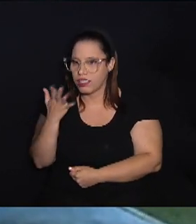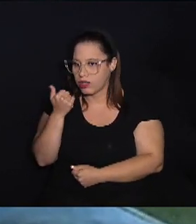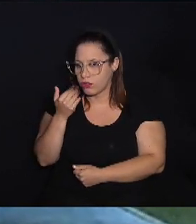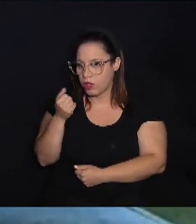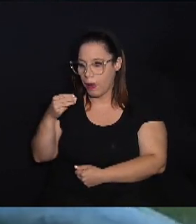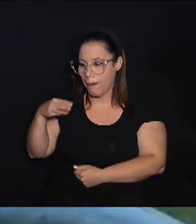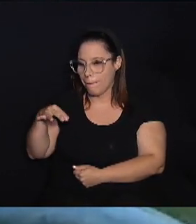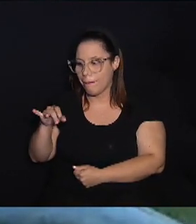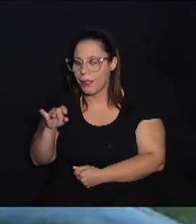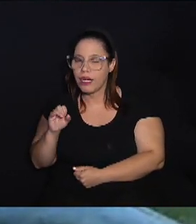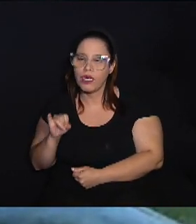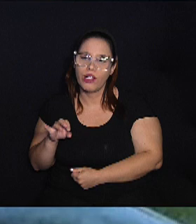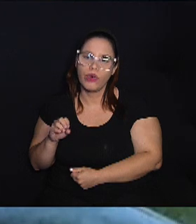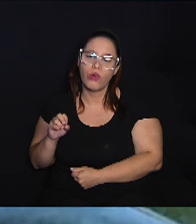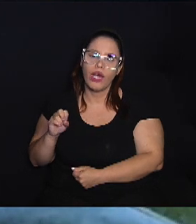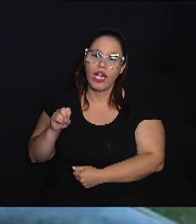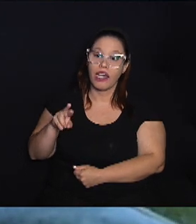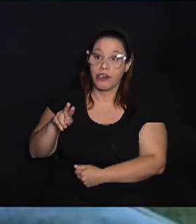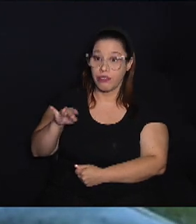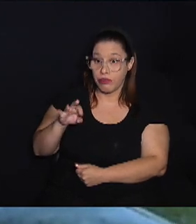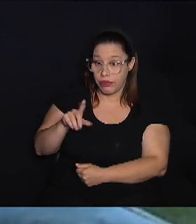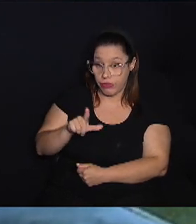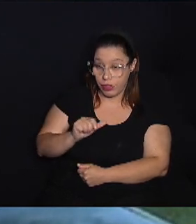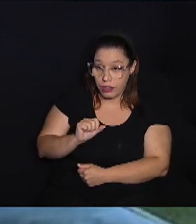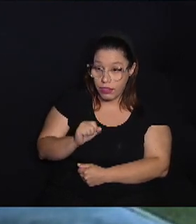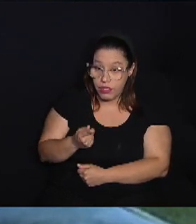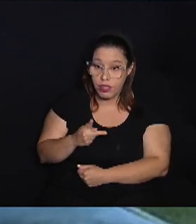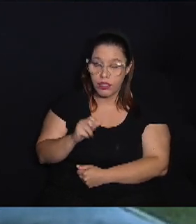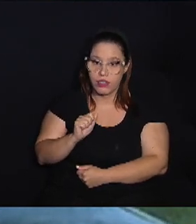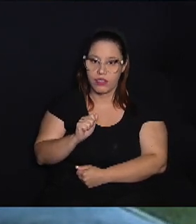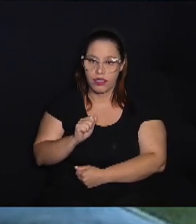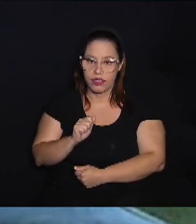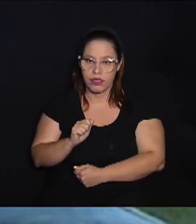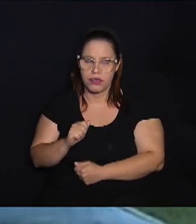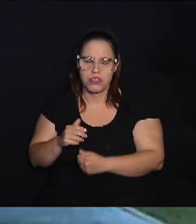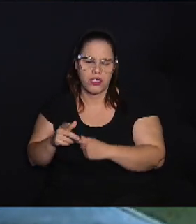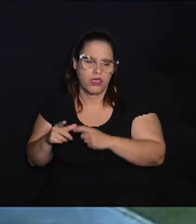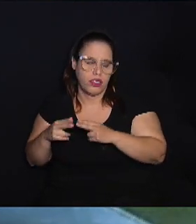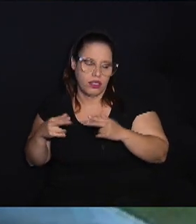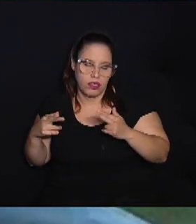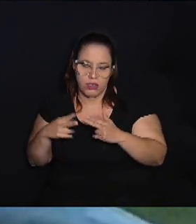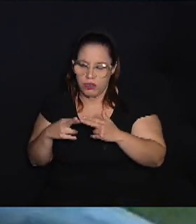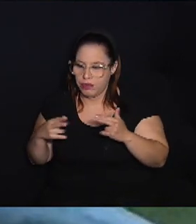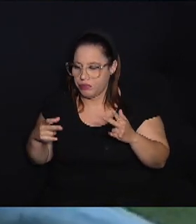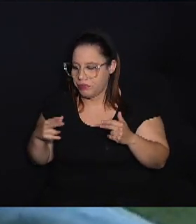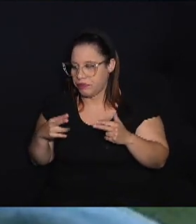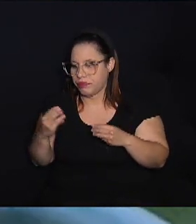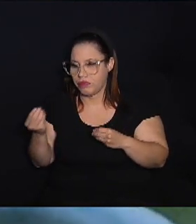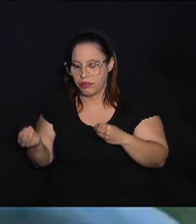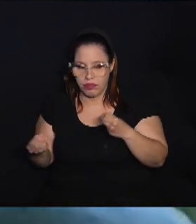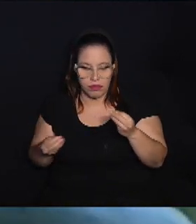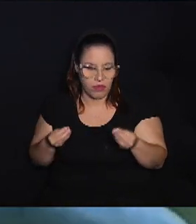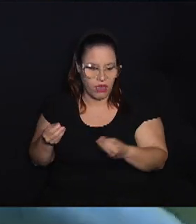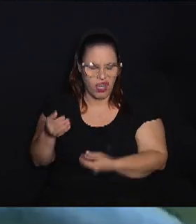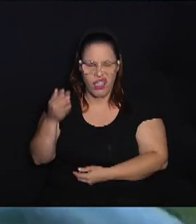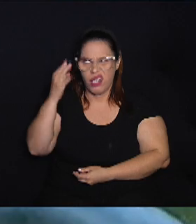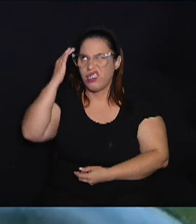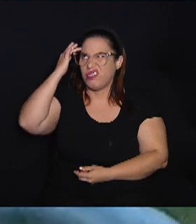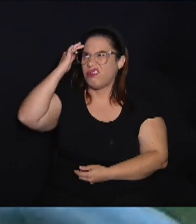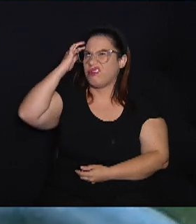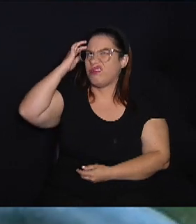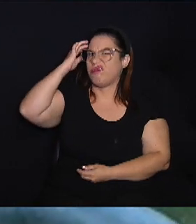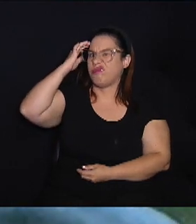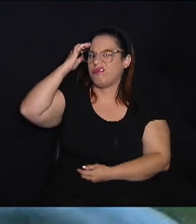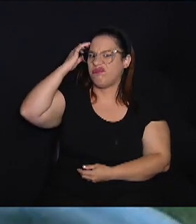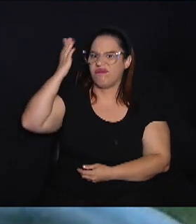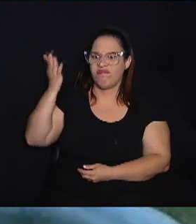milho, ervilha. Temos também diversos outros produtos que a gente nem imaginava. Por exemplo,